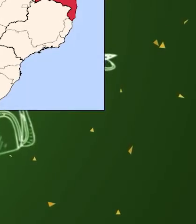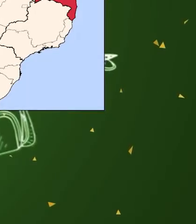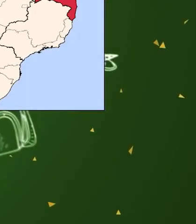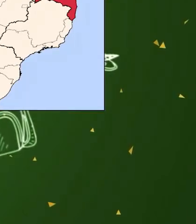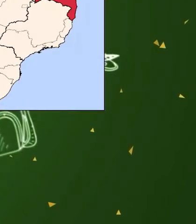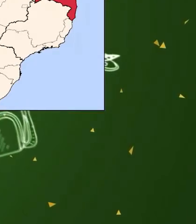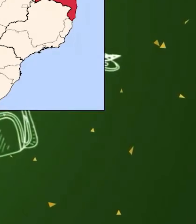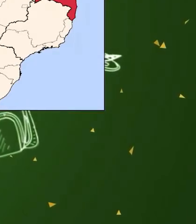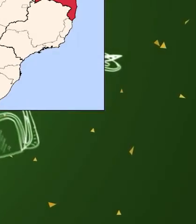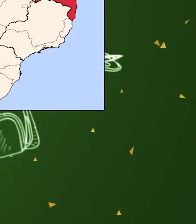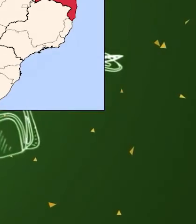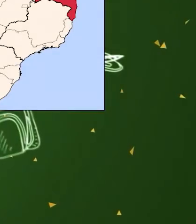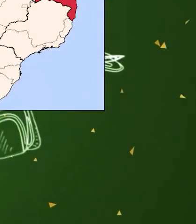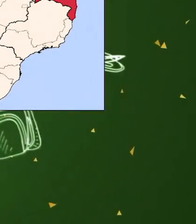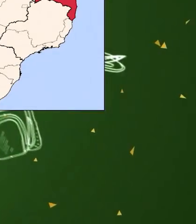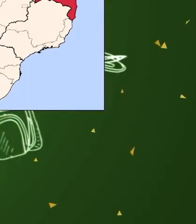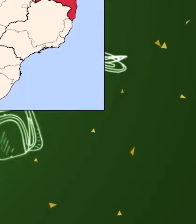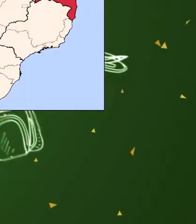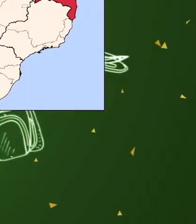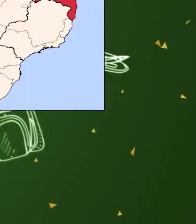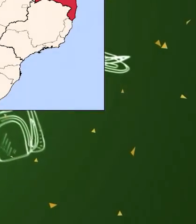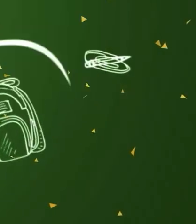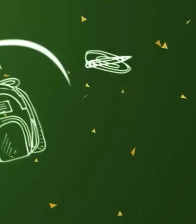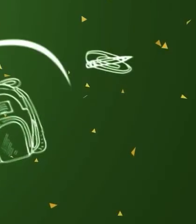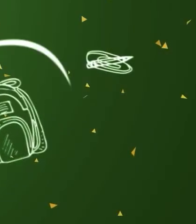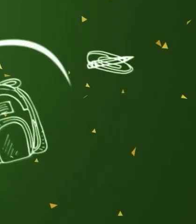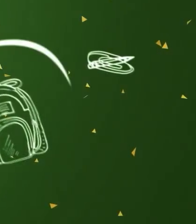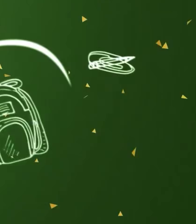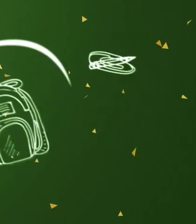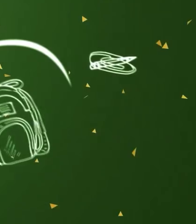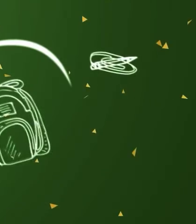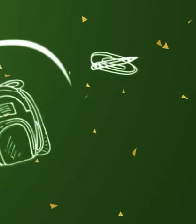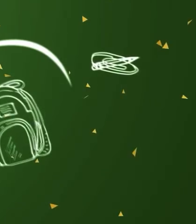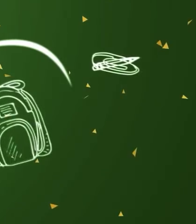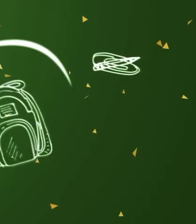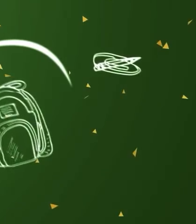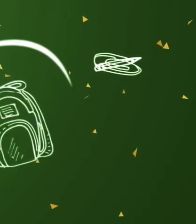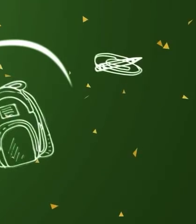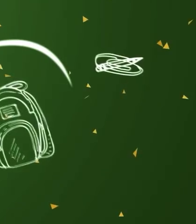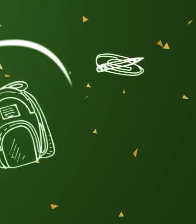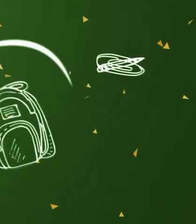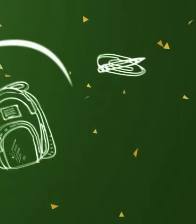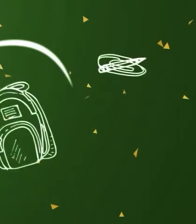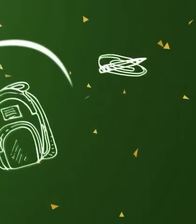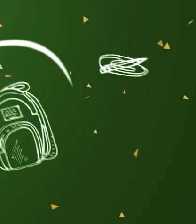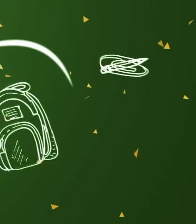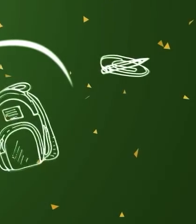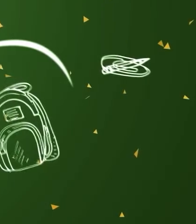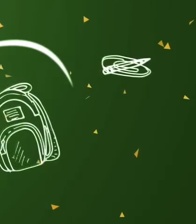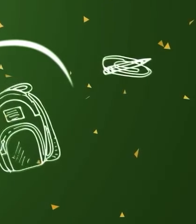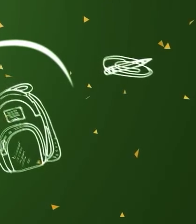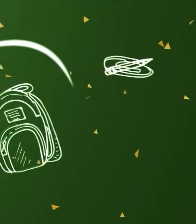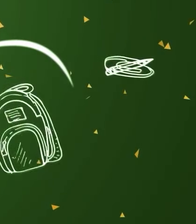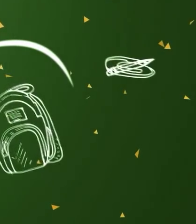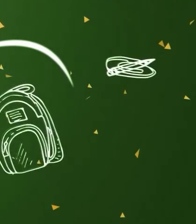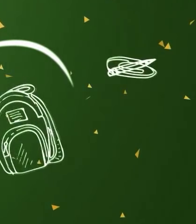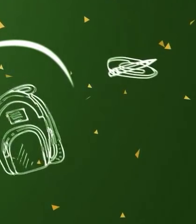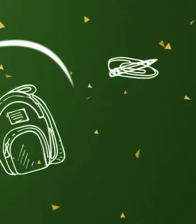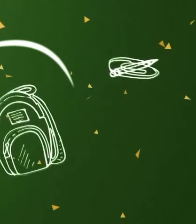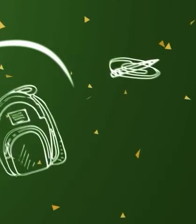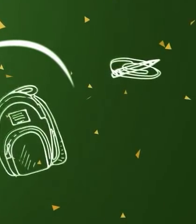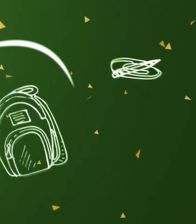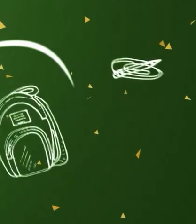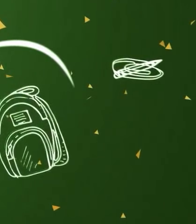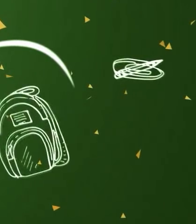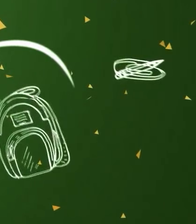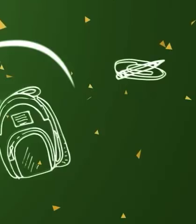composto por 9 estados. Esses 9 estados são famosos por